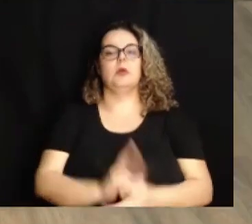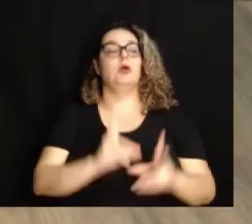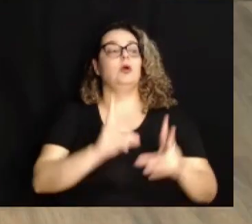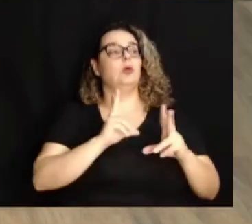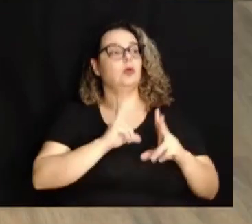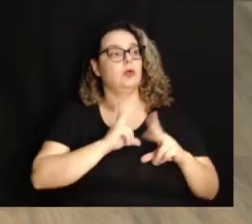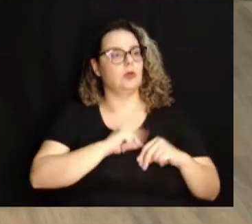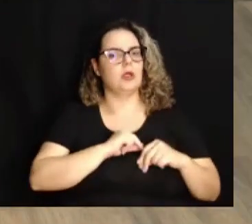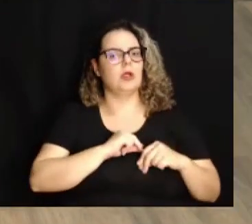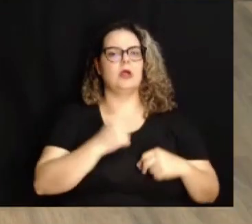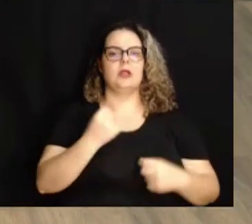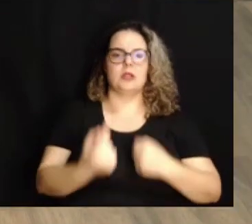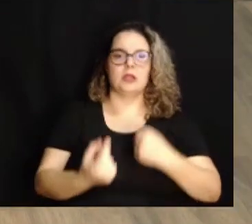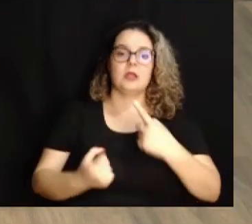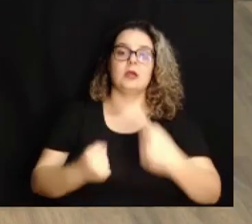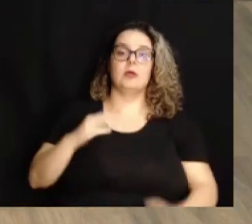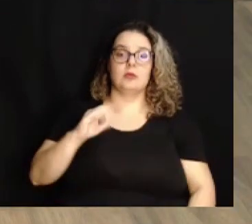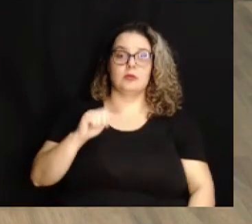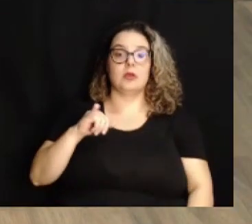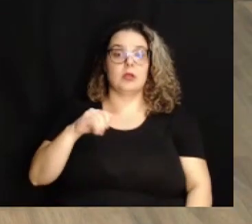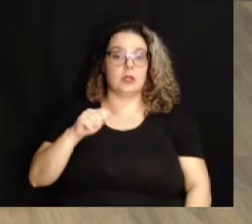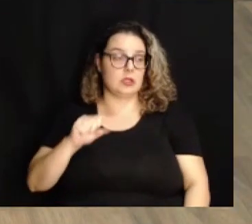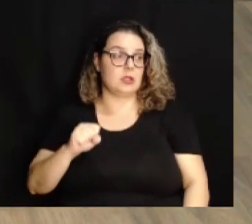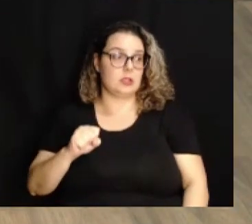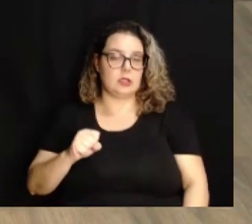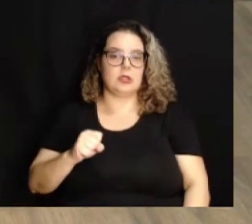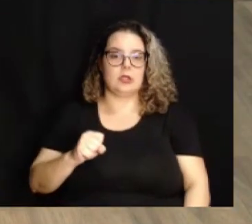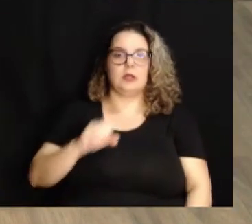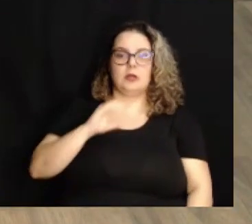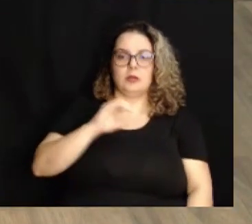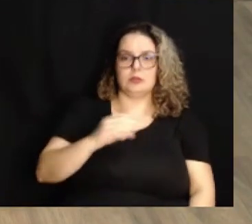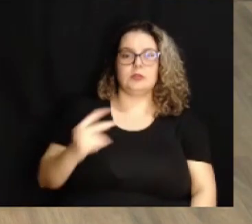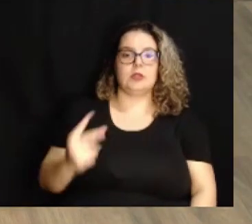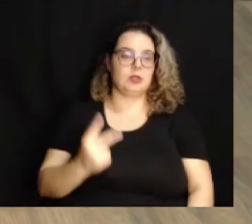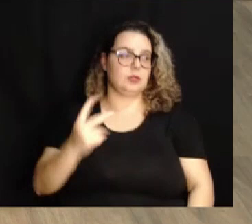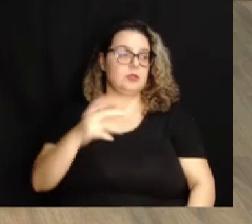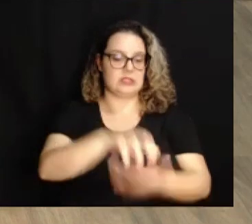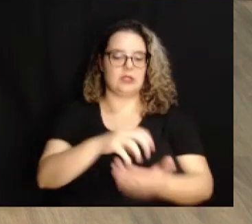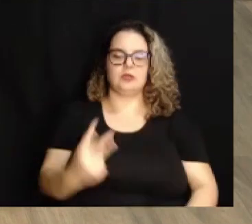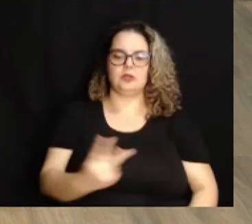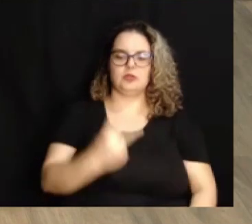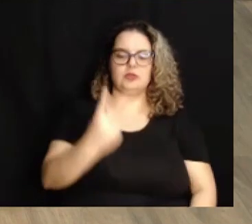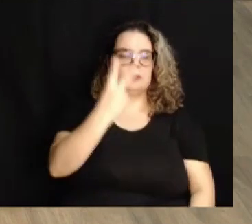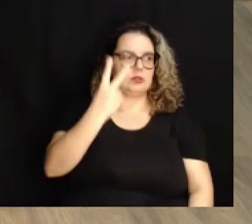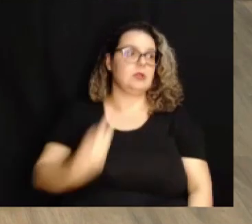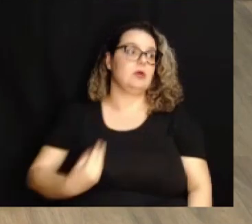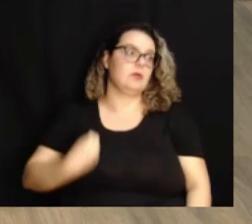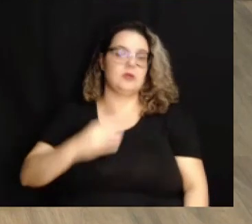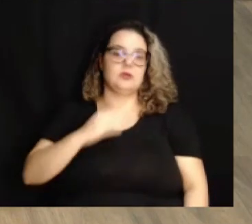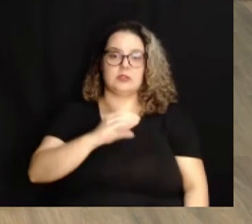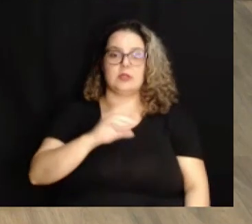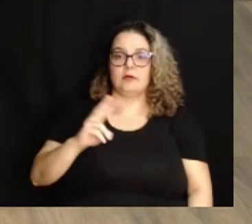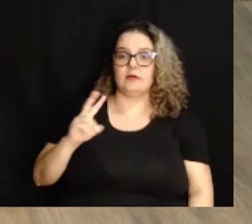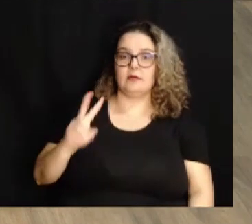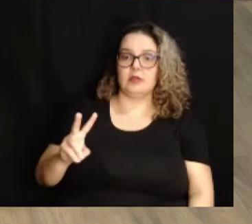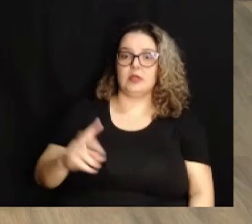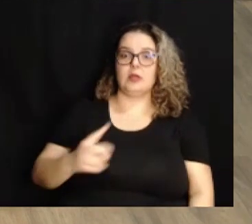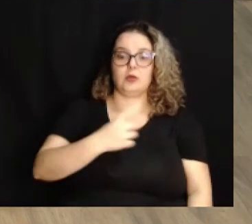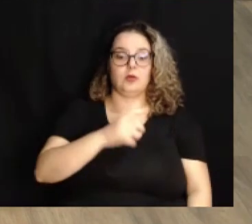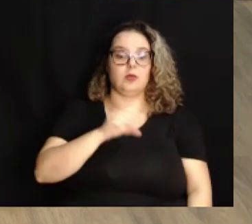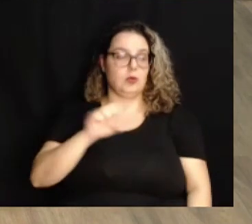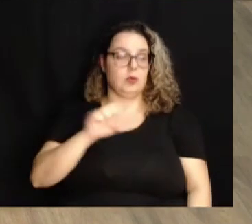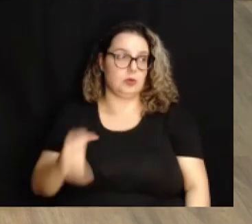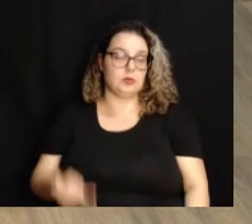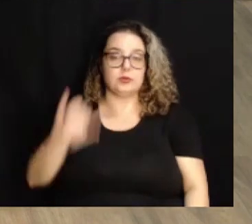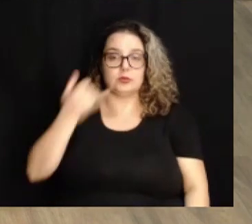canais, né? O Centro de Valorização à Vida, né? O CVV, 188, né? Se você não está bem, você